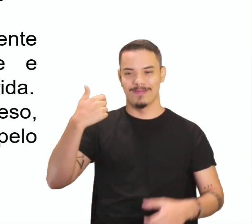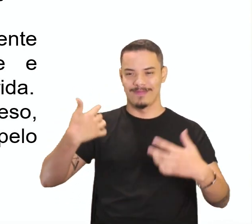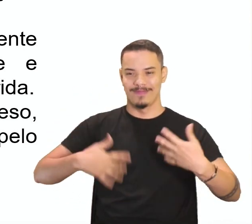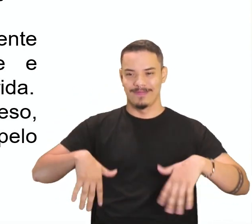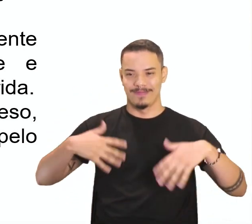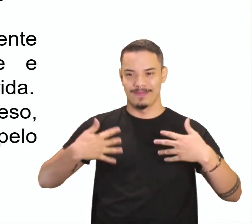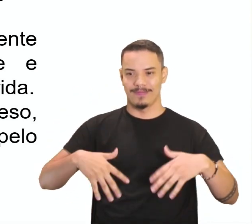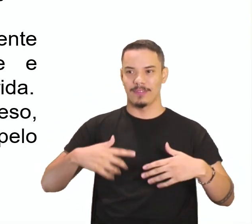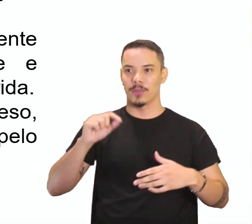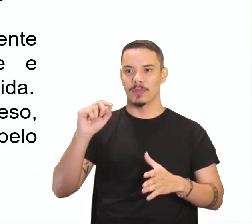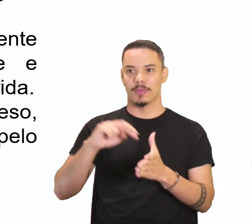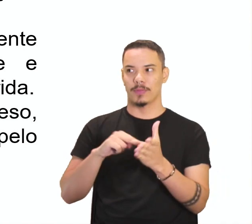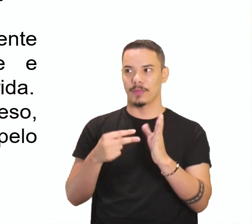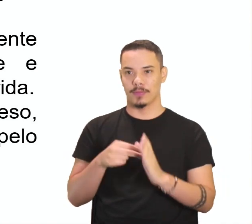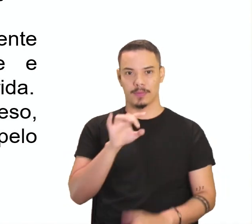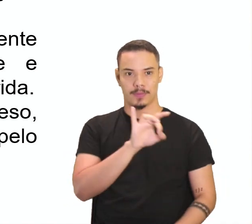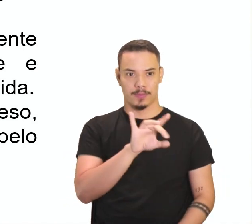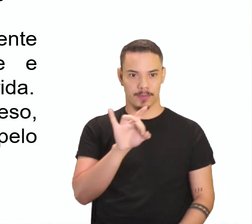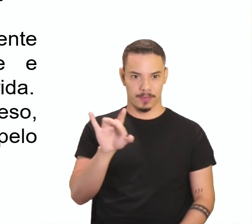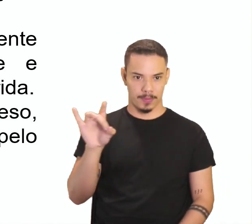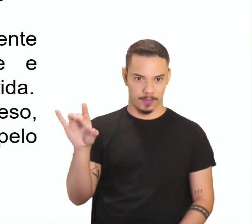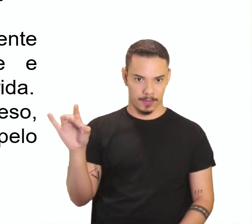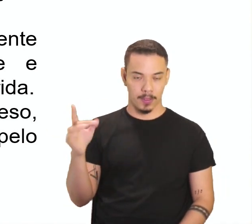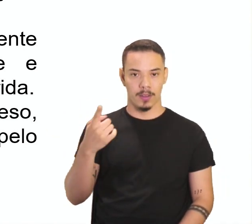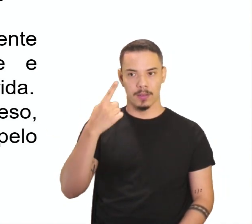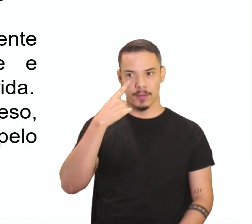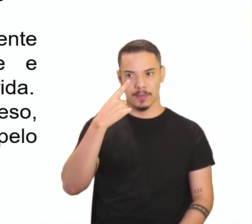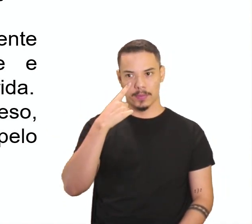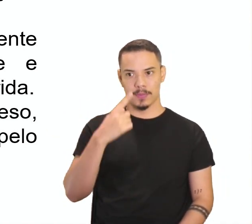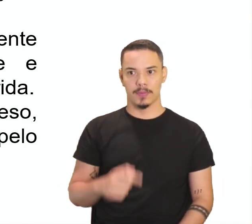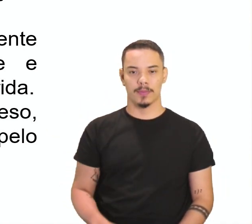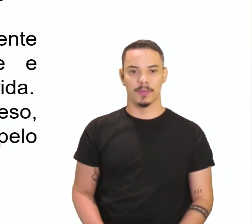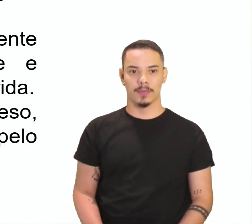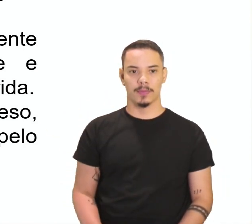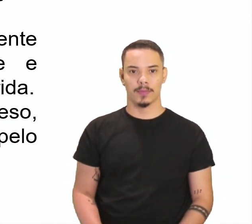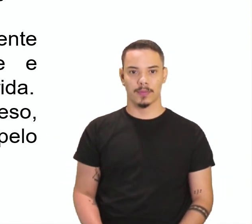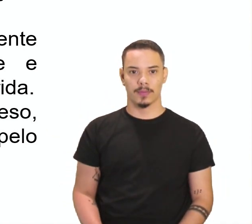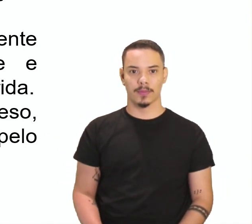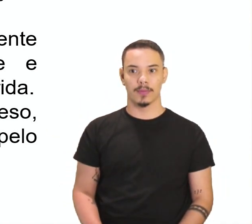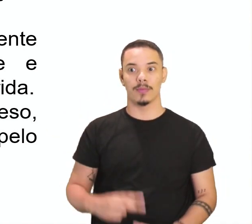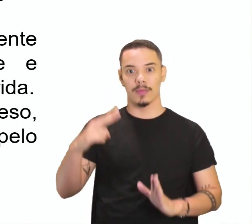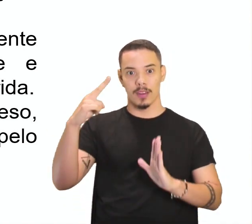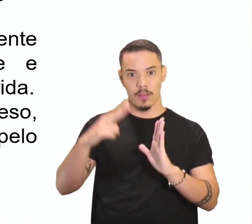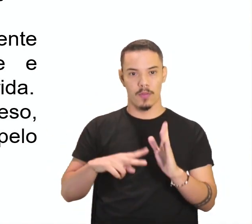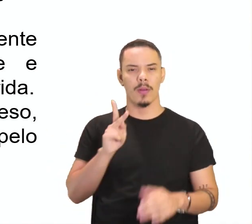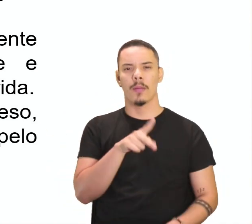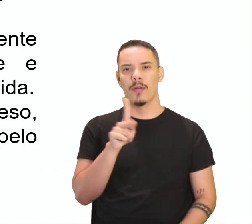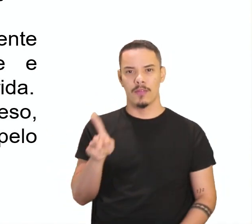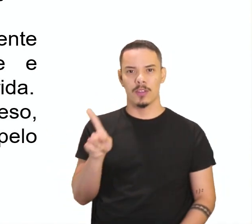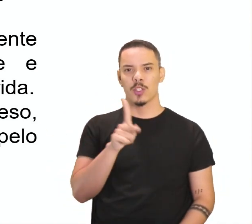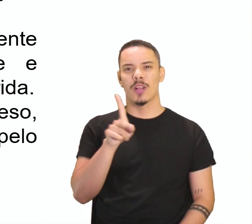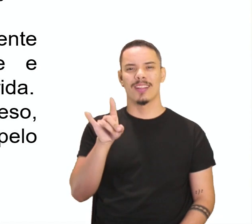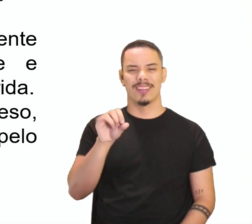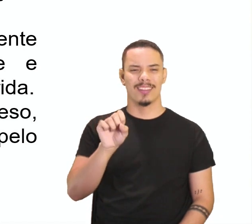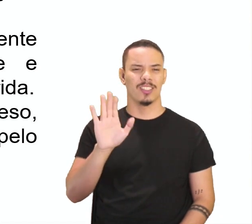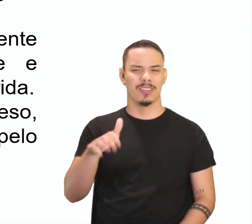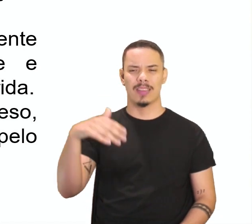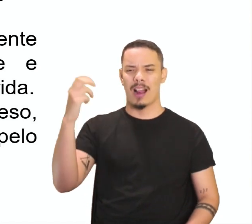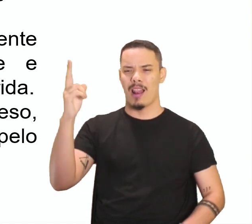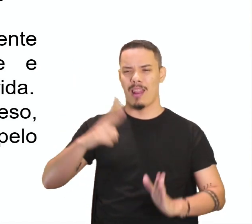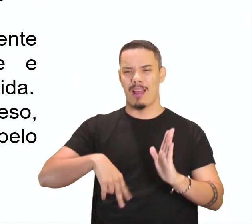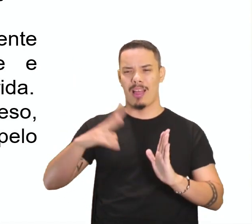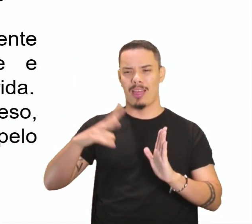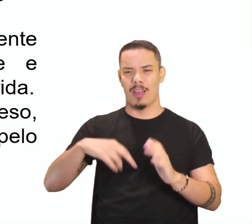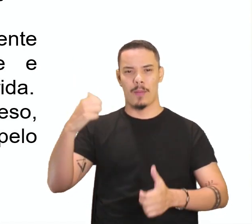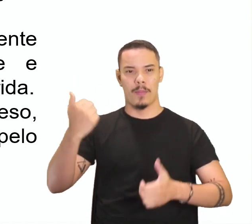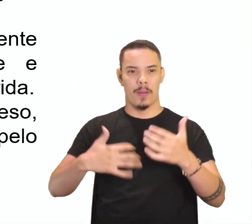aqui para olhar. Então, eu vou ler então, porque a Deise leu muito, falou muito hoje.